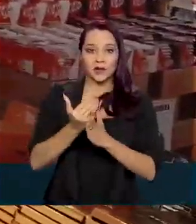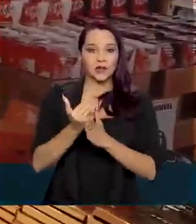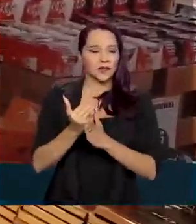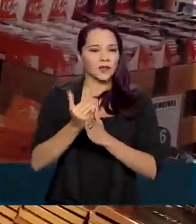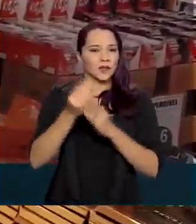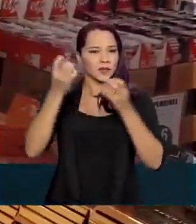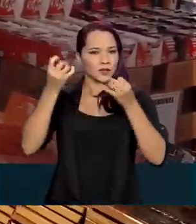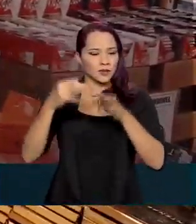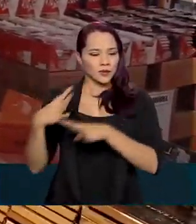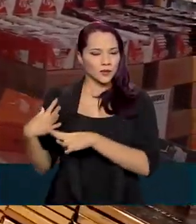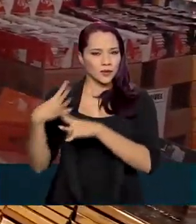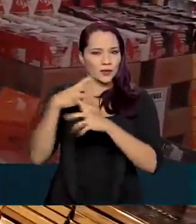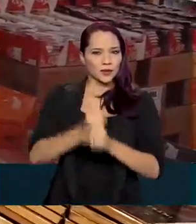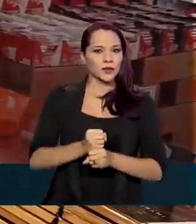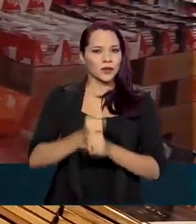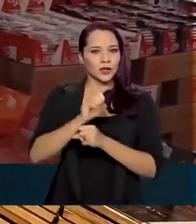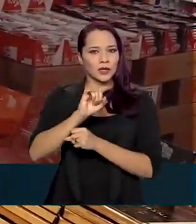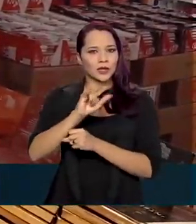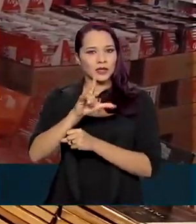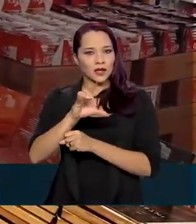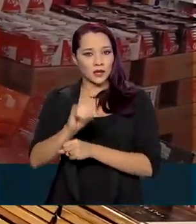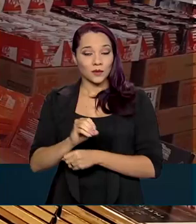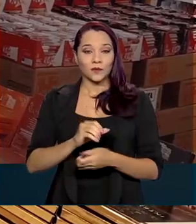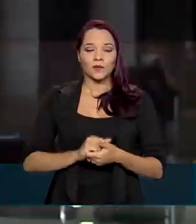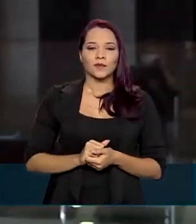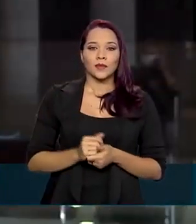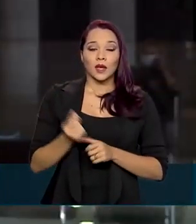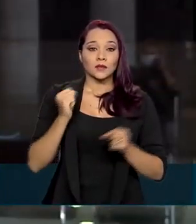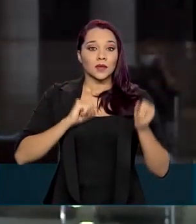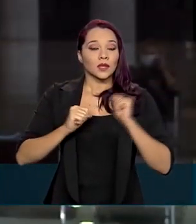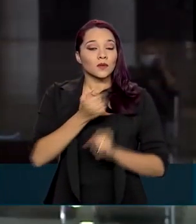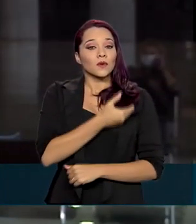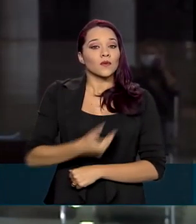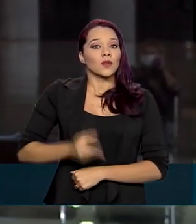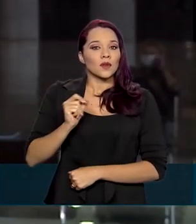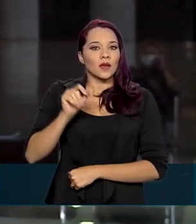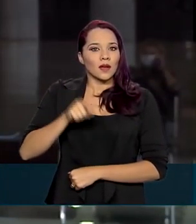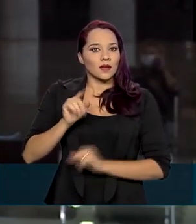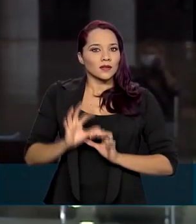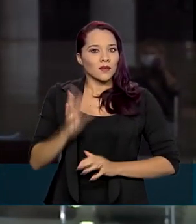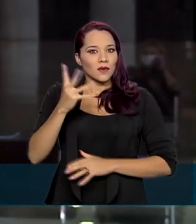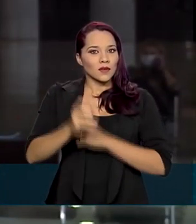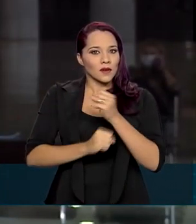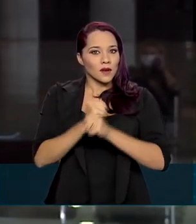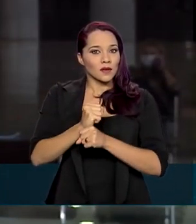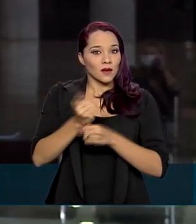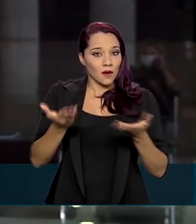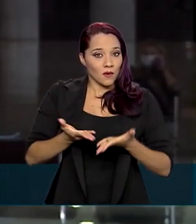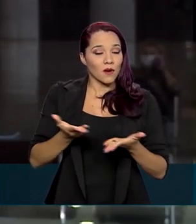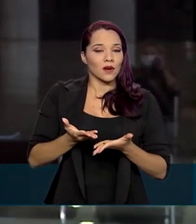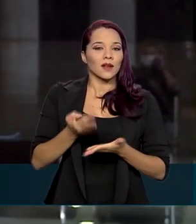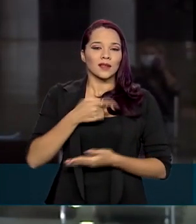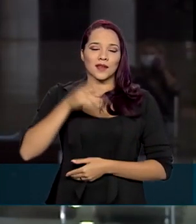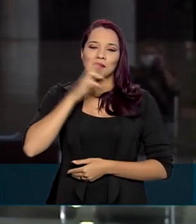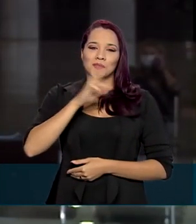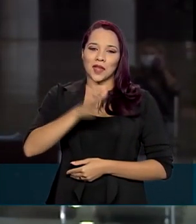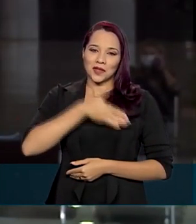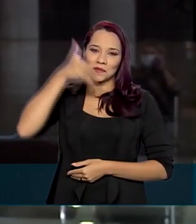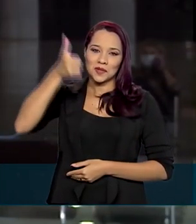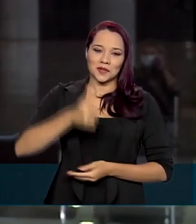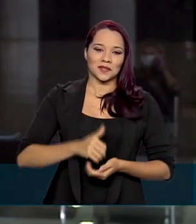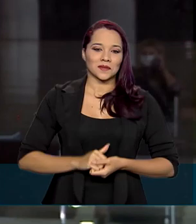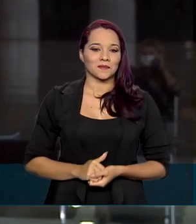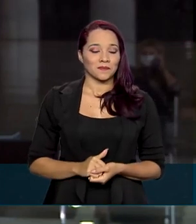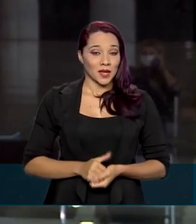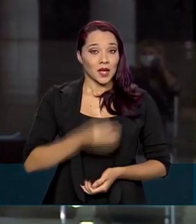segundo o levantamento da Cielo. A expectativa do governo é de que o evento em 2020 traga resultados ainda melhores.